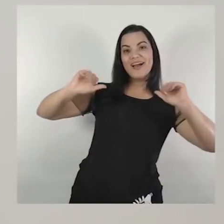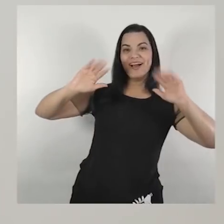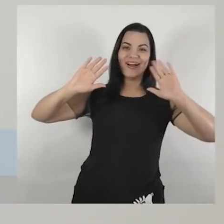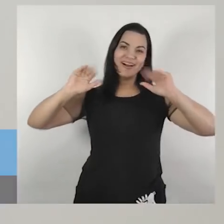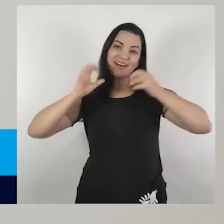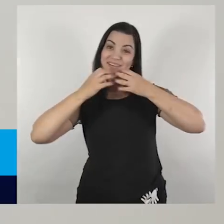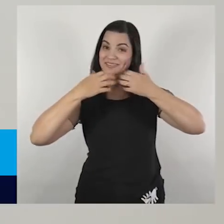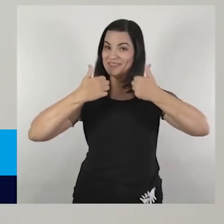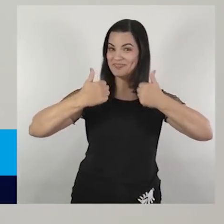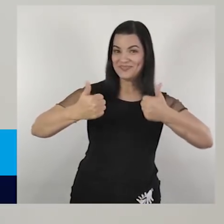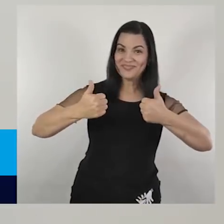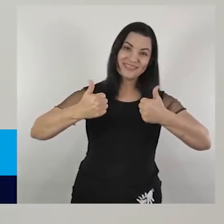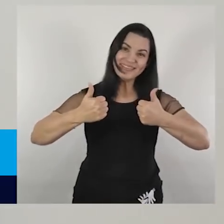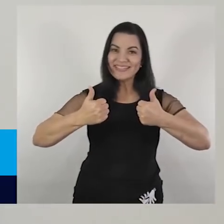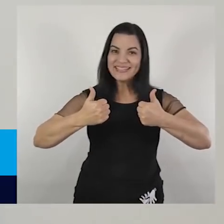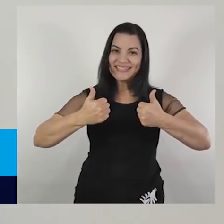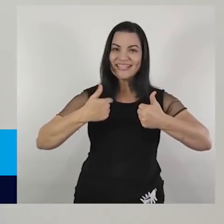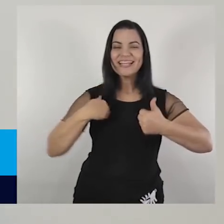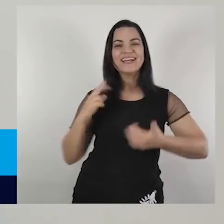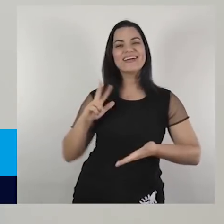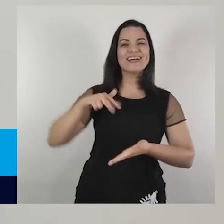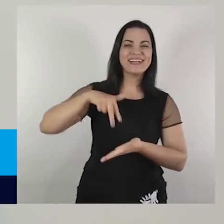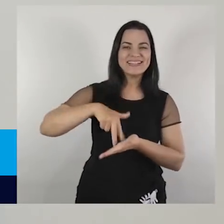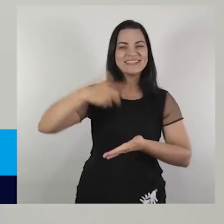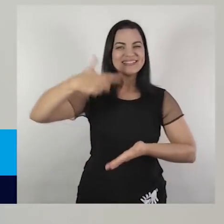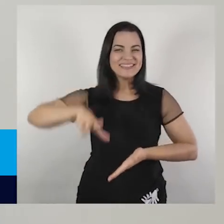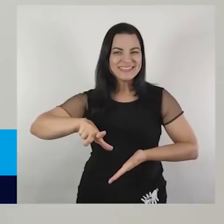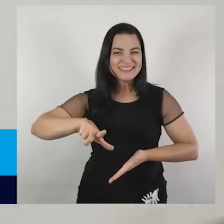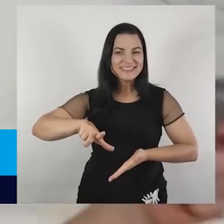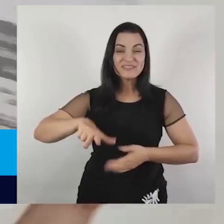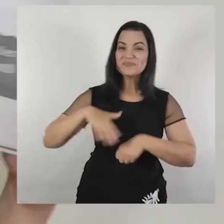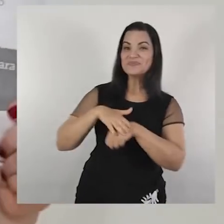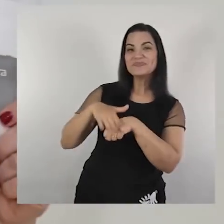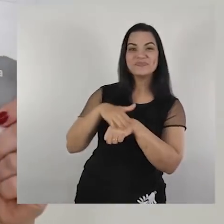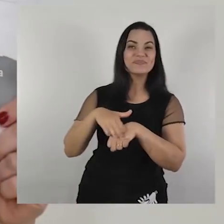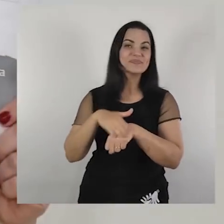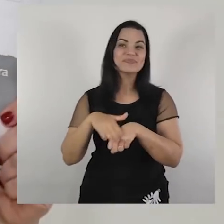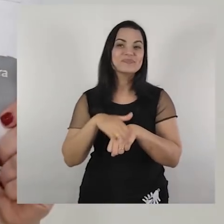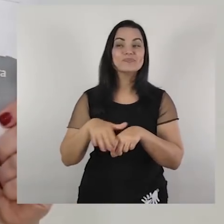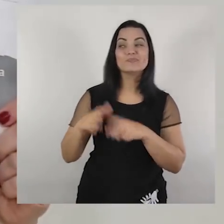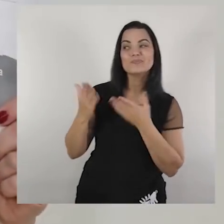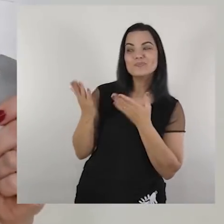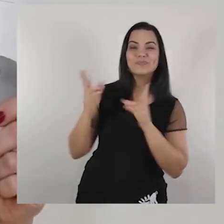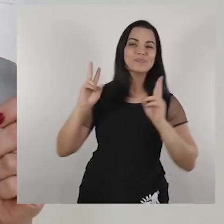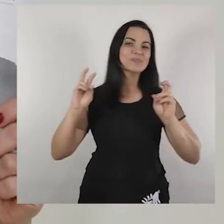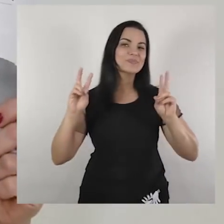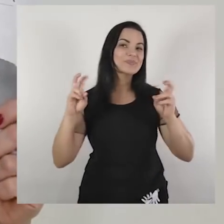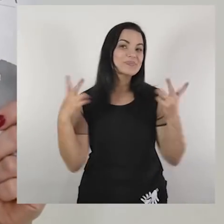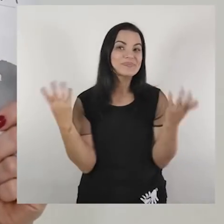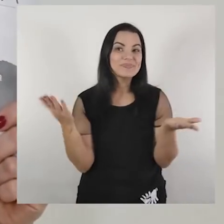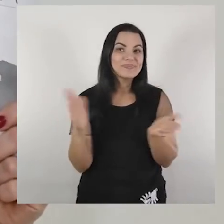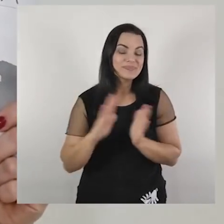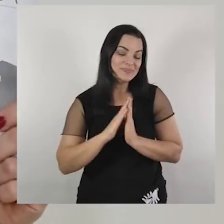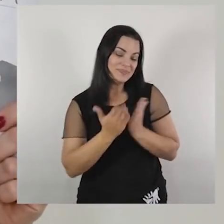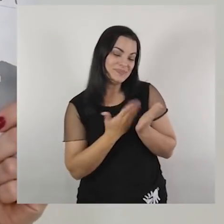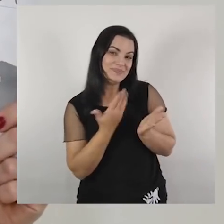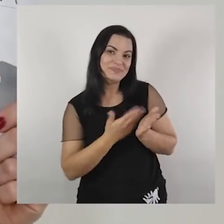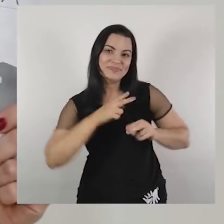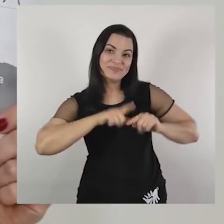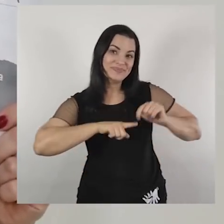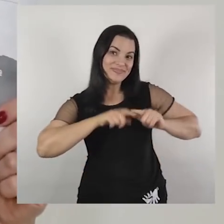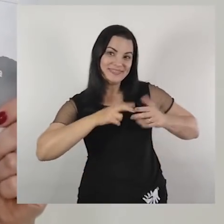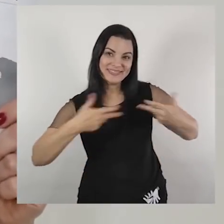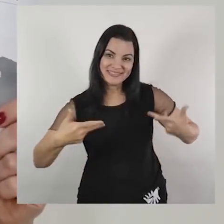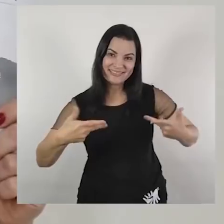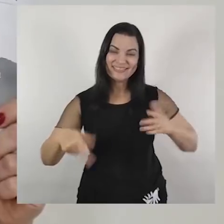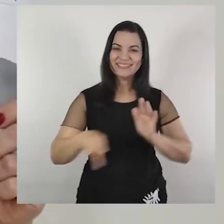Olá, pessoal, tudo bem? Passei aqui mais uma vez para conversar sobre o nosso incrível